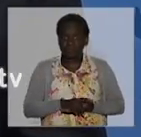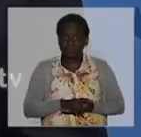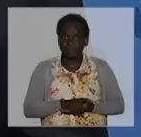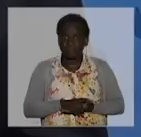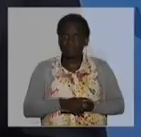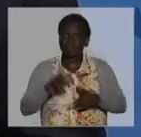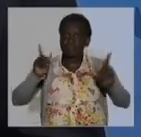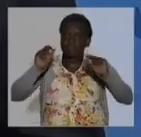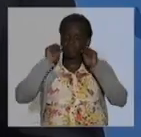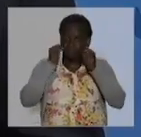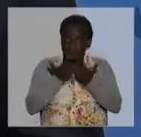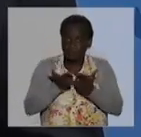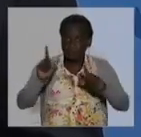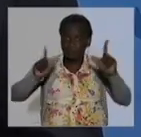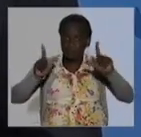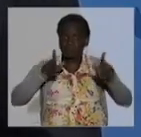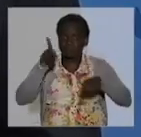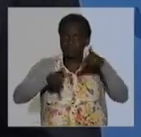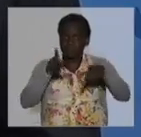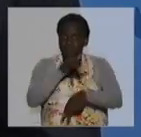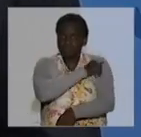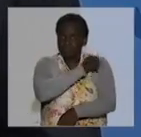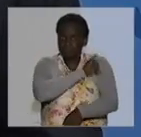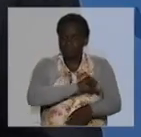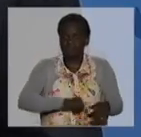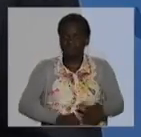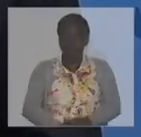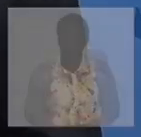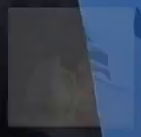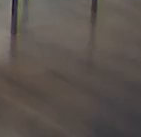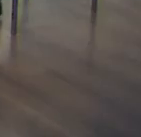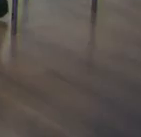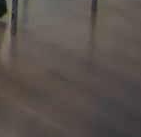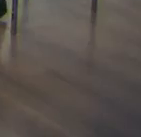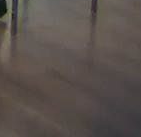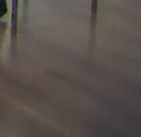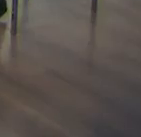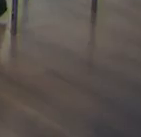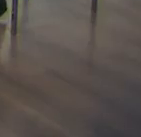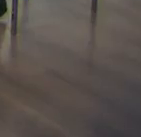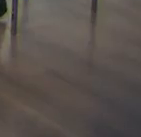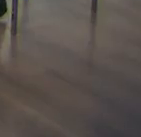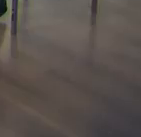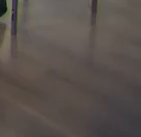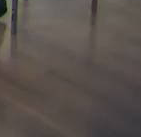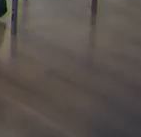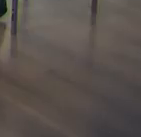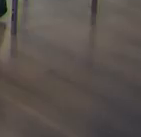arenaesportiva@tvalerj.tv. TV Alerj, o canal do povo fluminense.